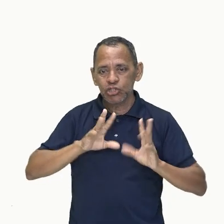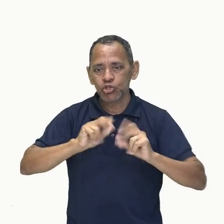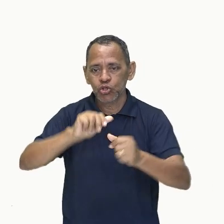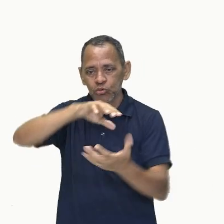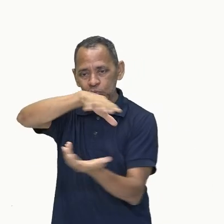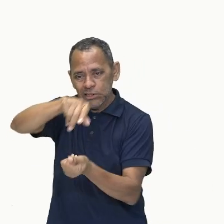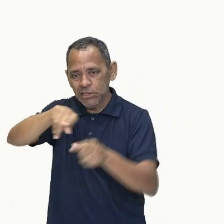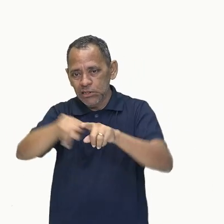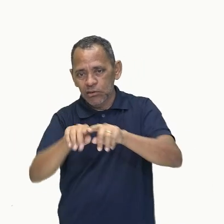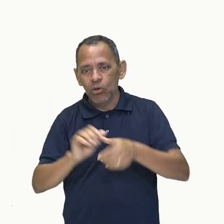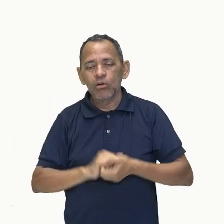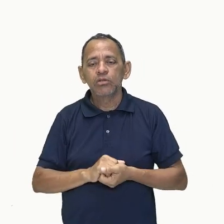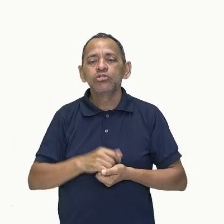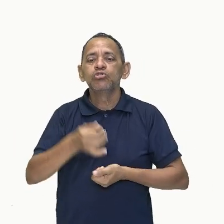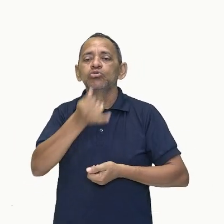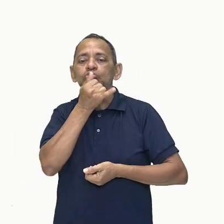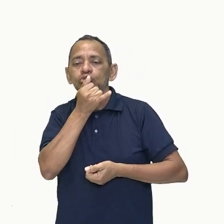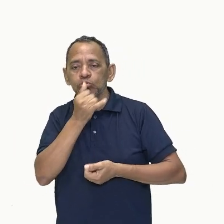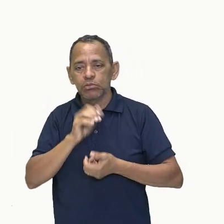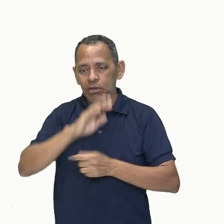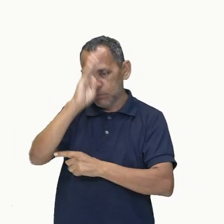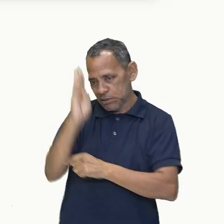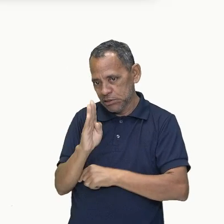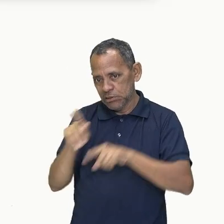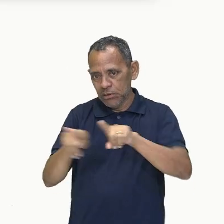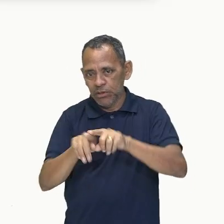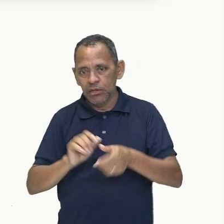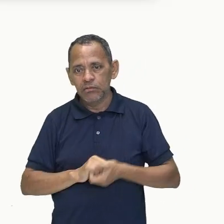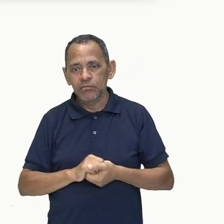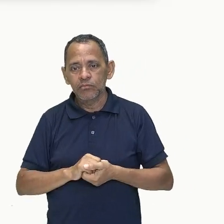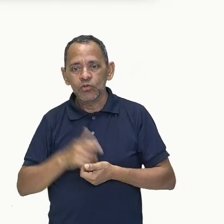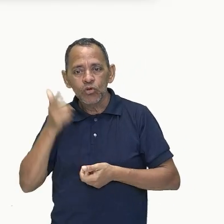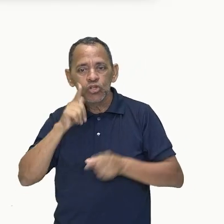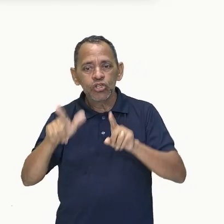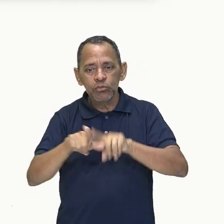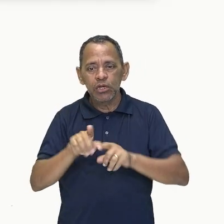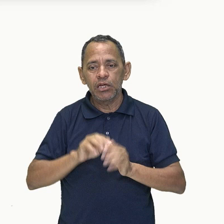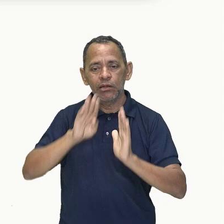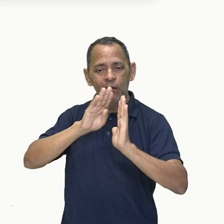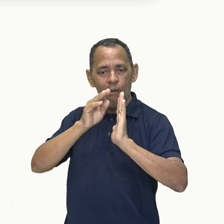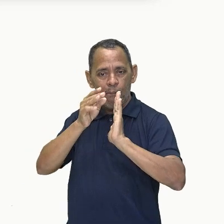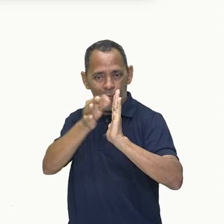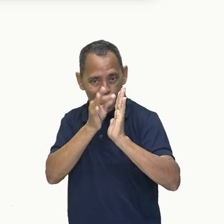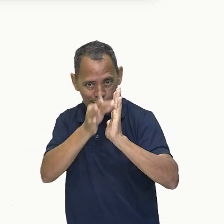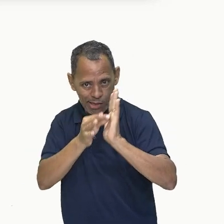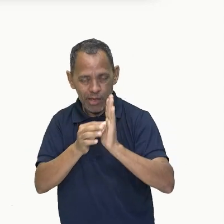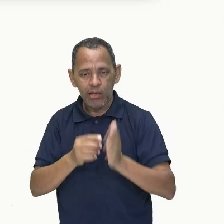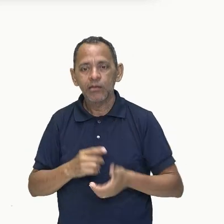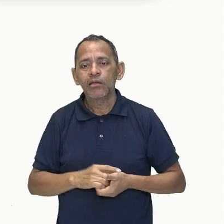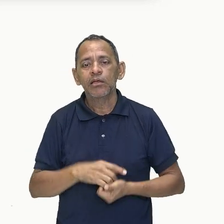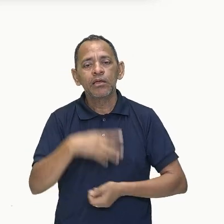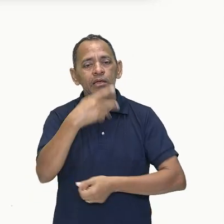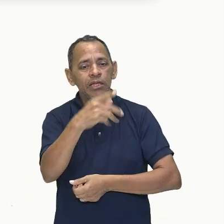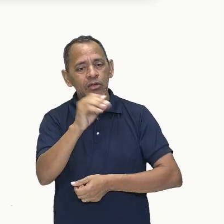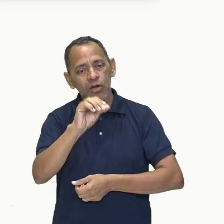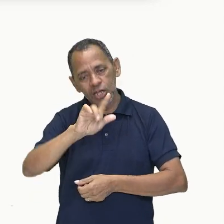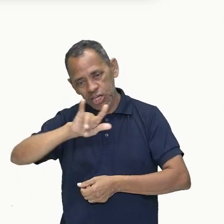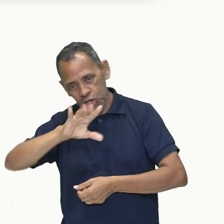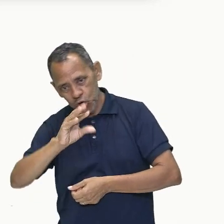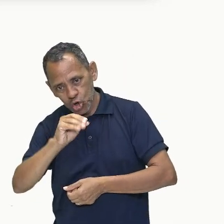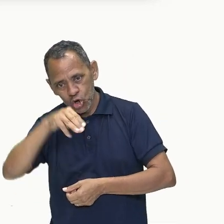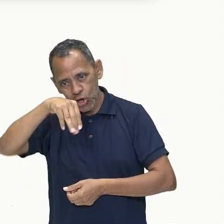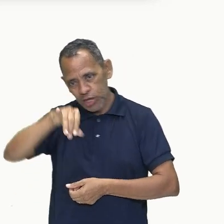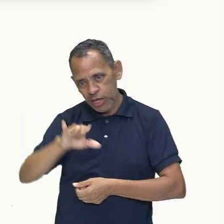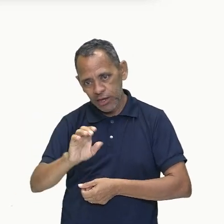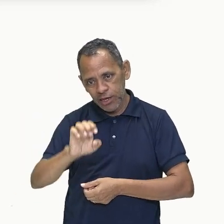país. Conquista desse programa. Tivemos aí a eliminação da poliomielite em 94, onde o Brasil obteve a certificação